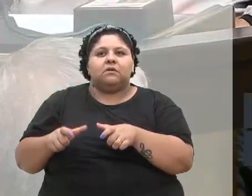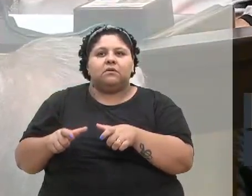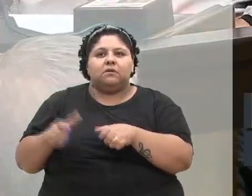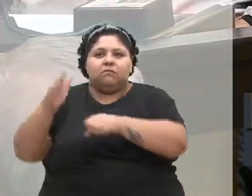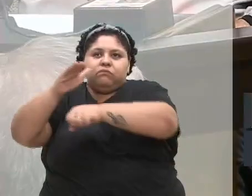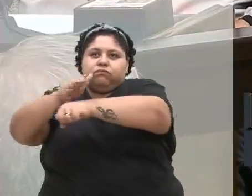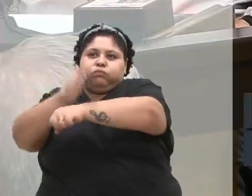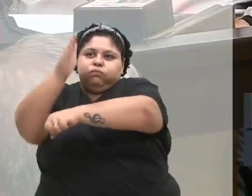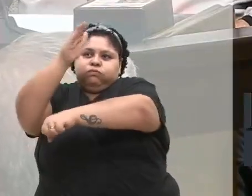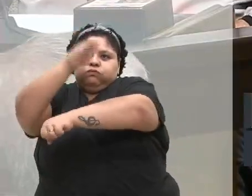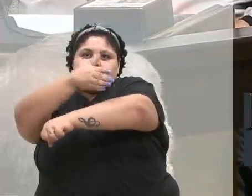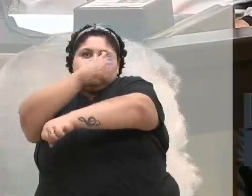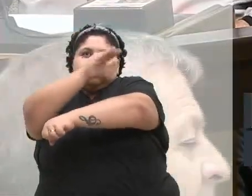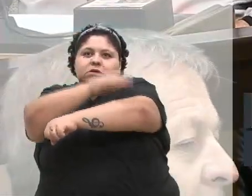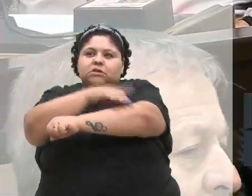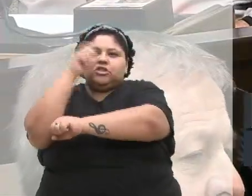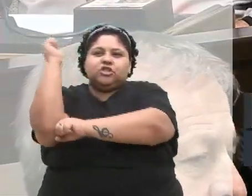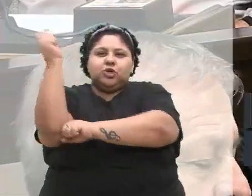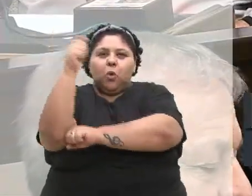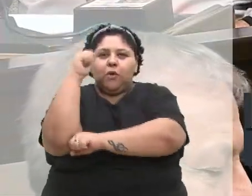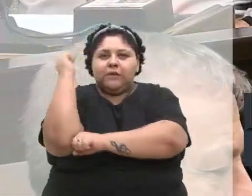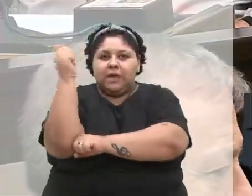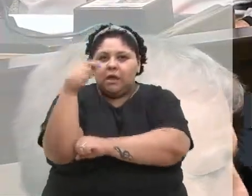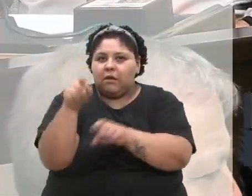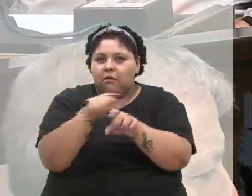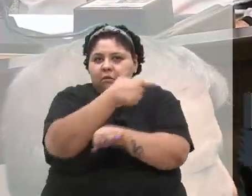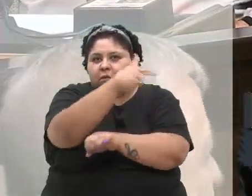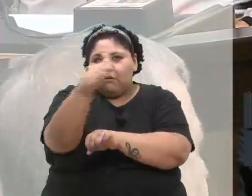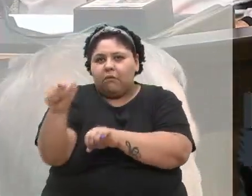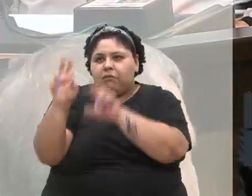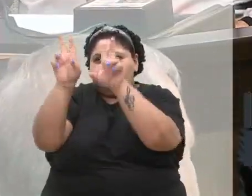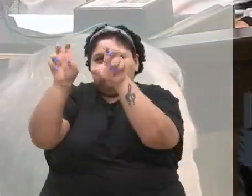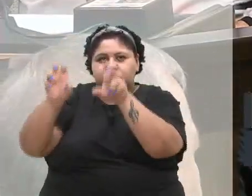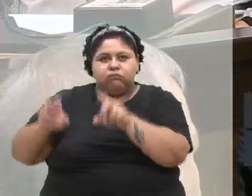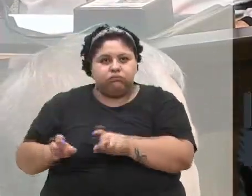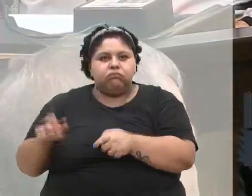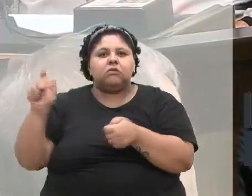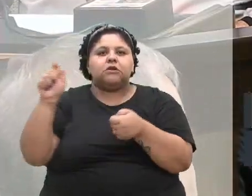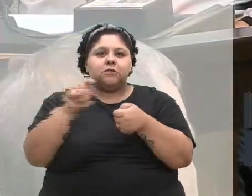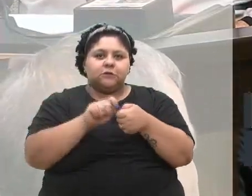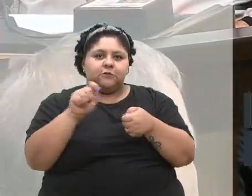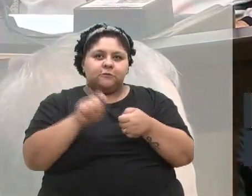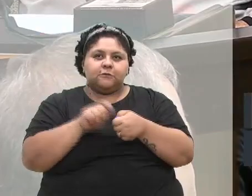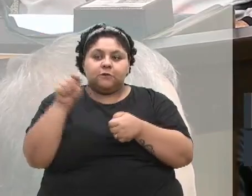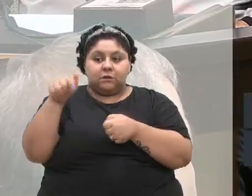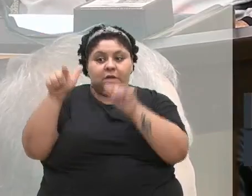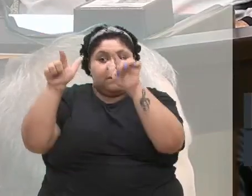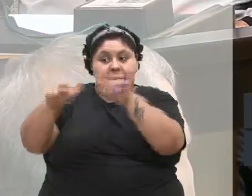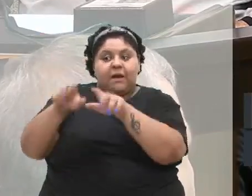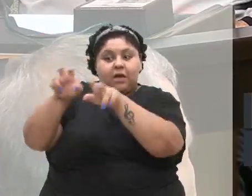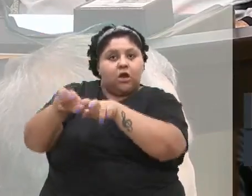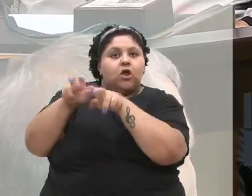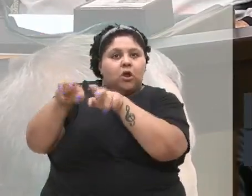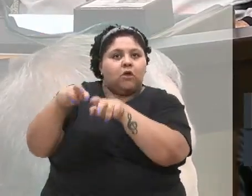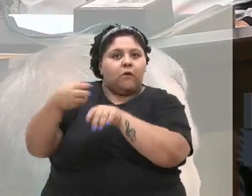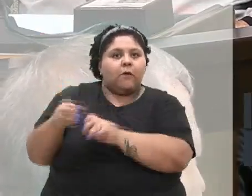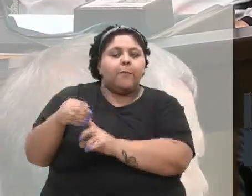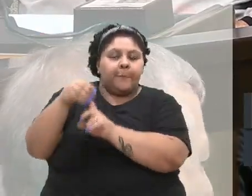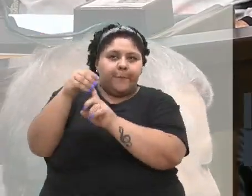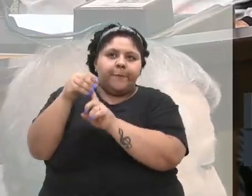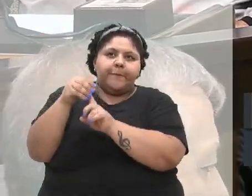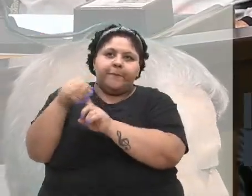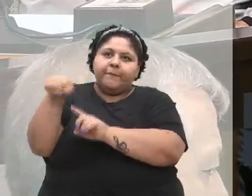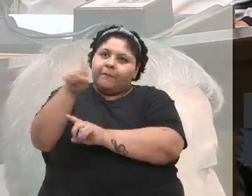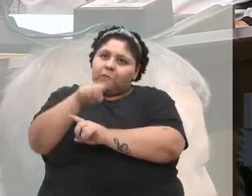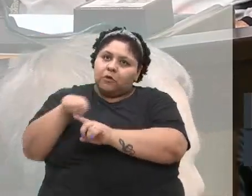cancha, de rodeios e tantas outras questões que vão ser feitas ali naquele parque rural, principalmente também os